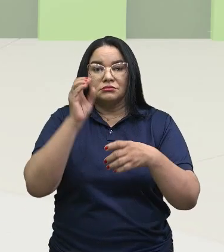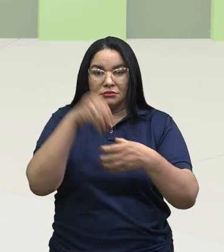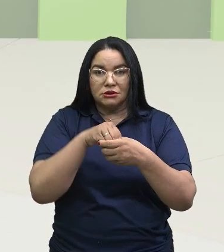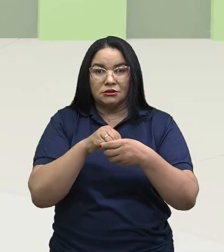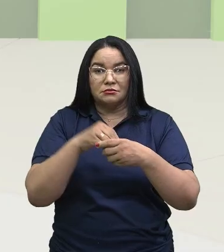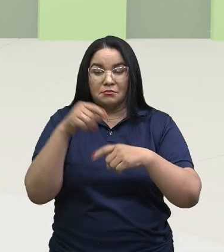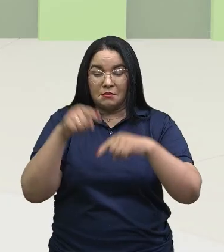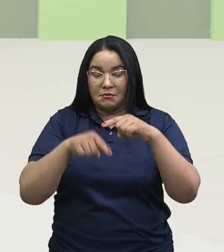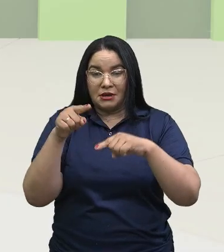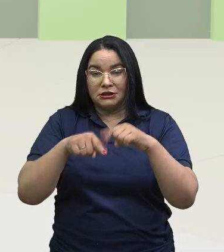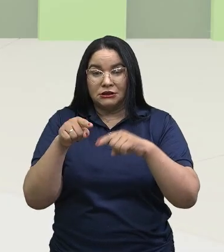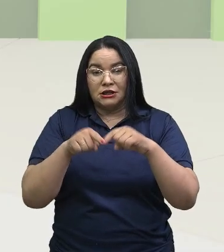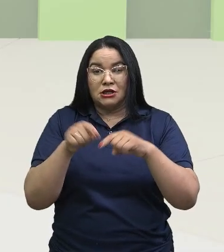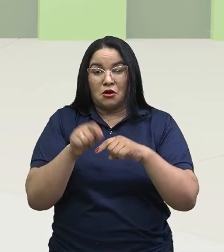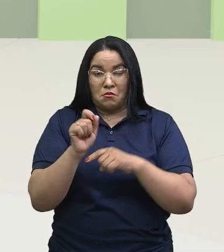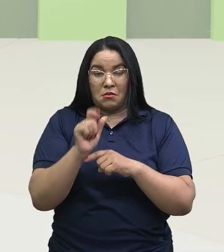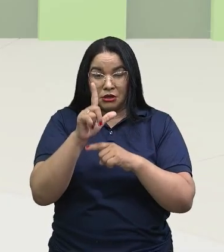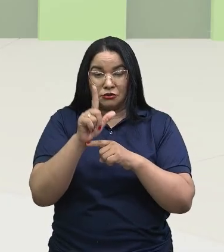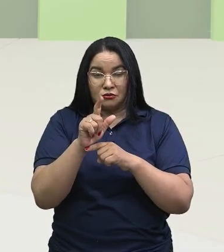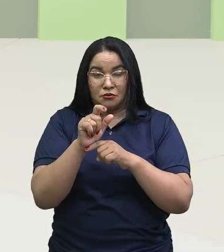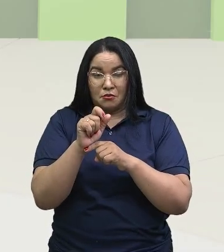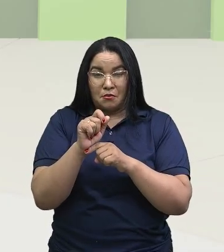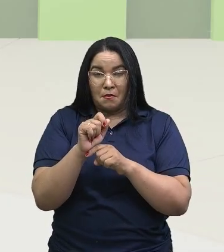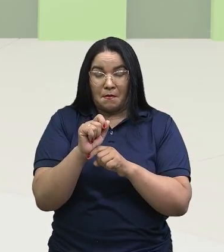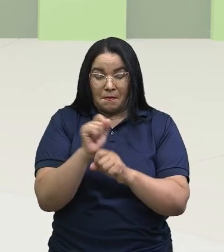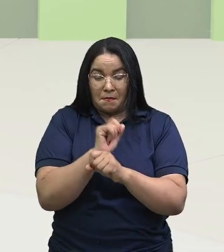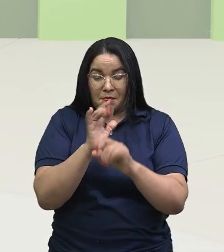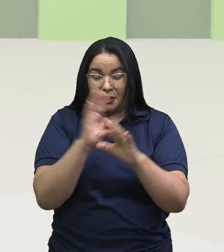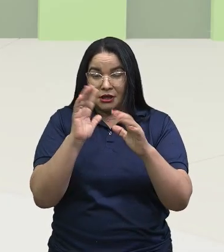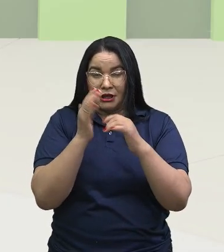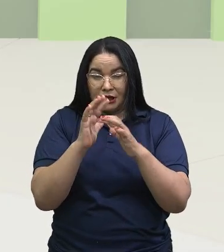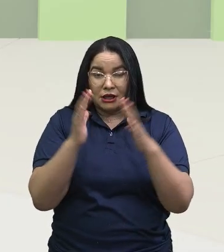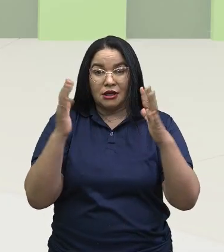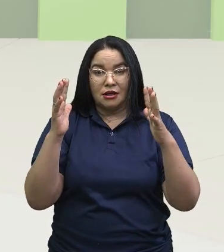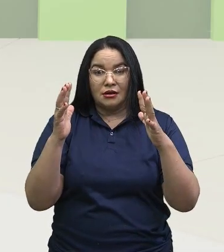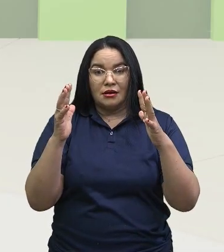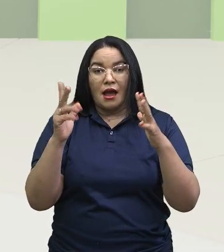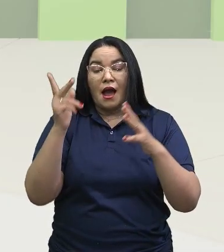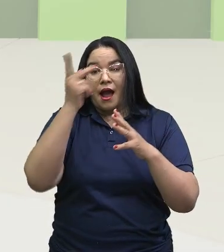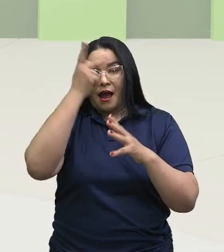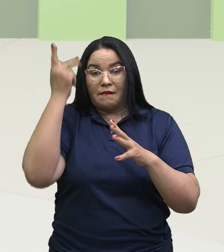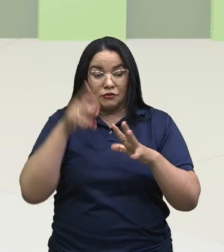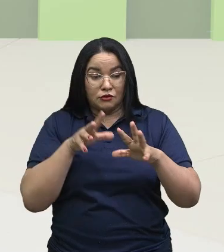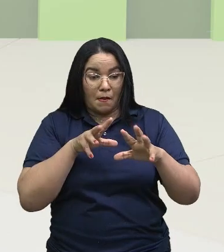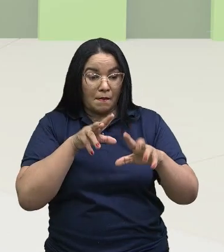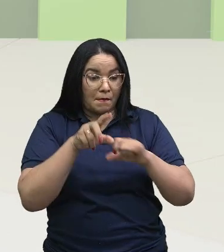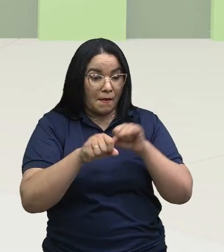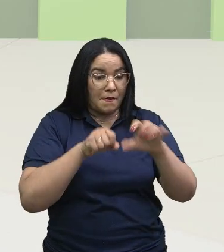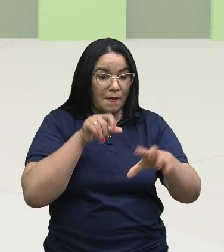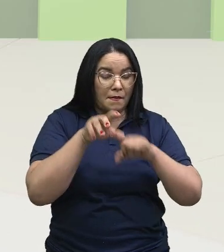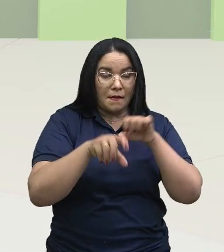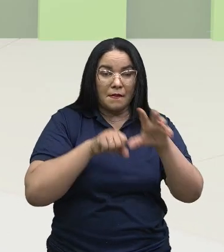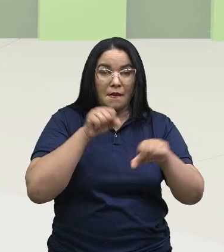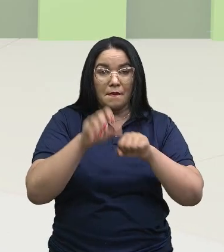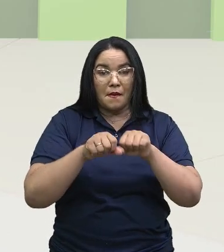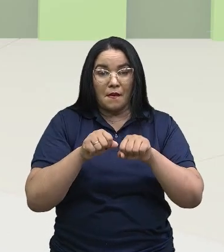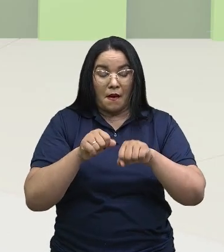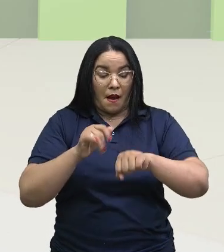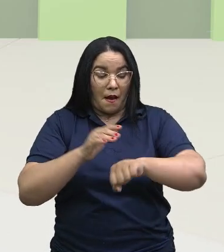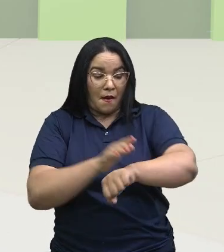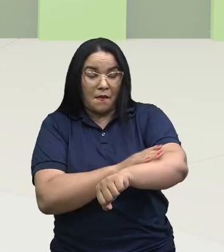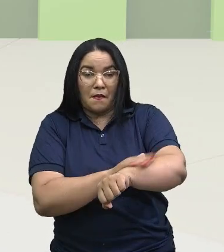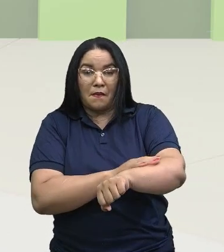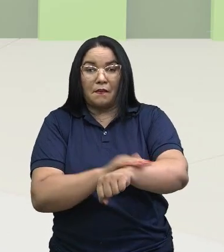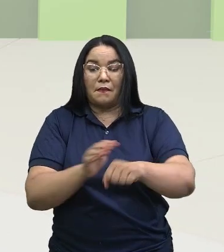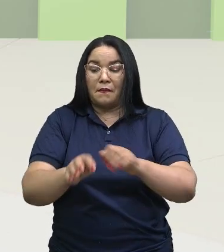que brilhava, como você pode ver ali, parecendo um pó mágico. Então, as pessoas pegaram aquele material, passaram na